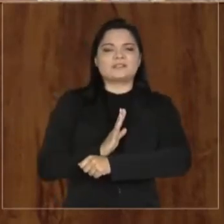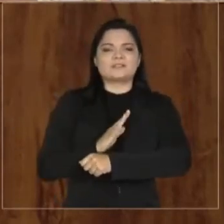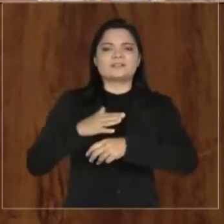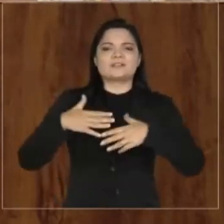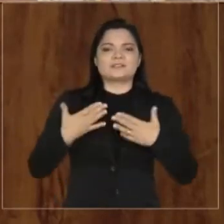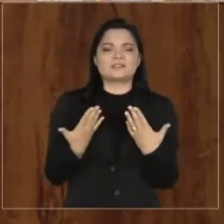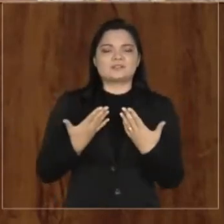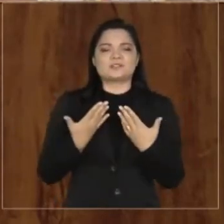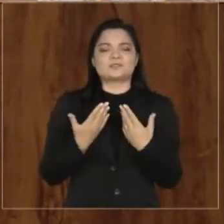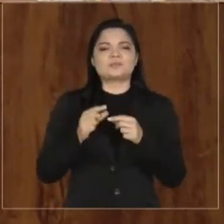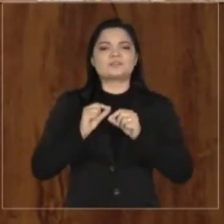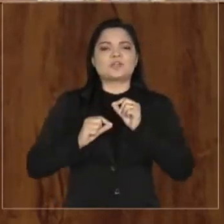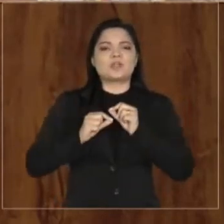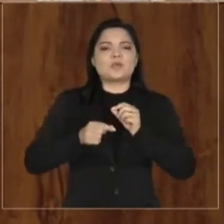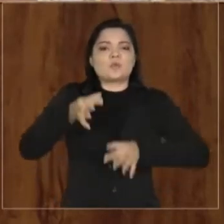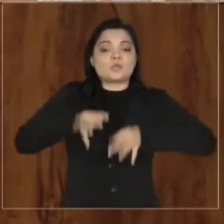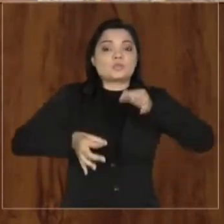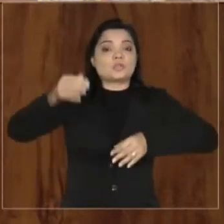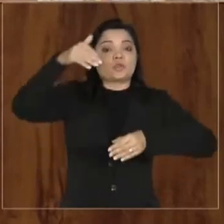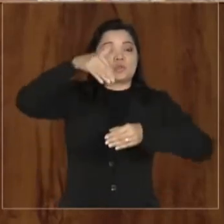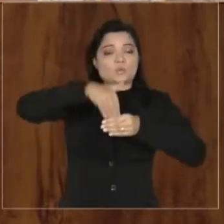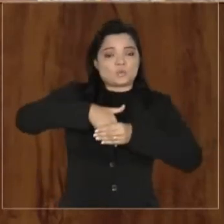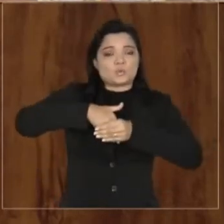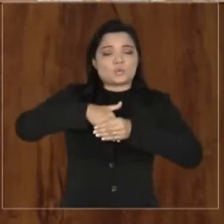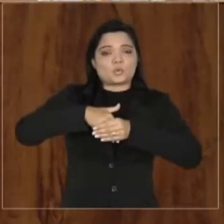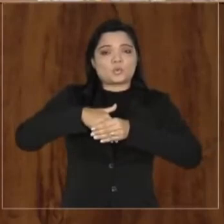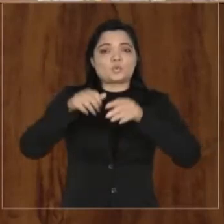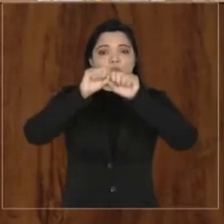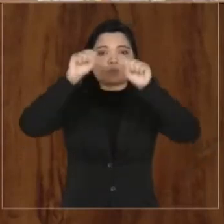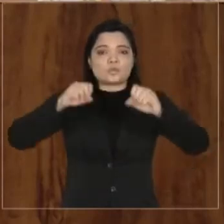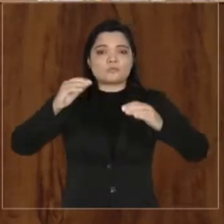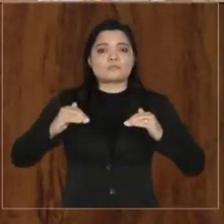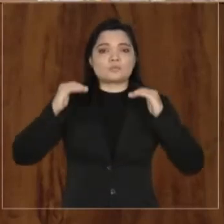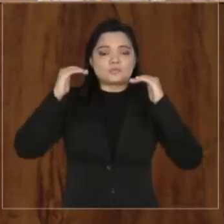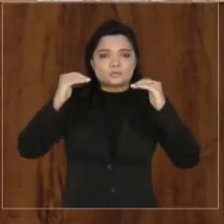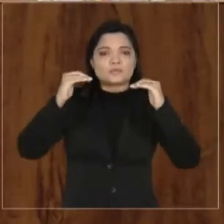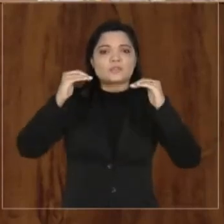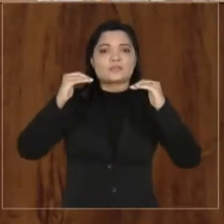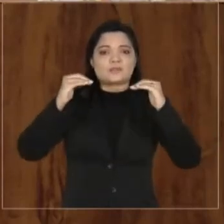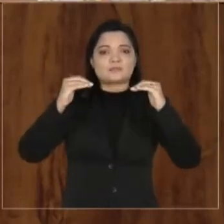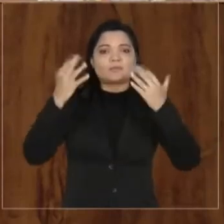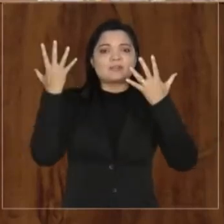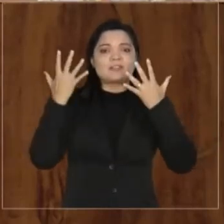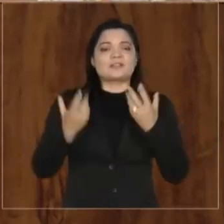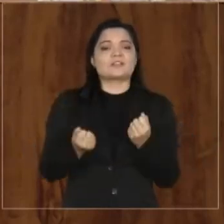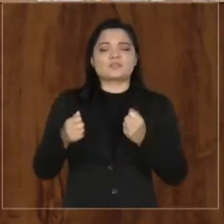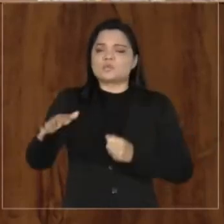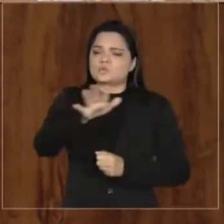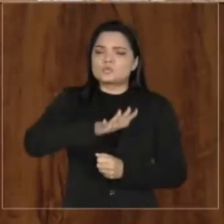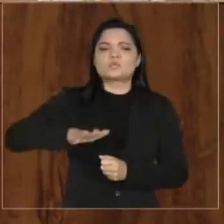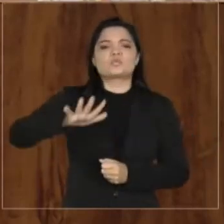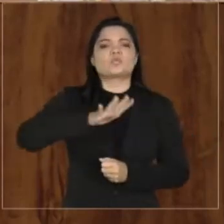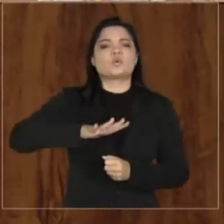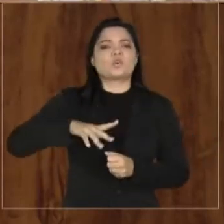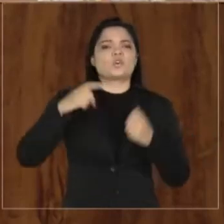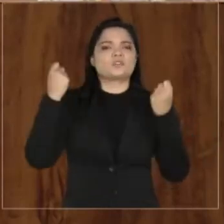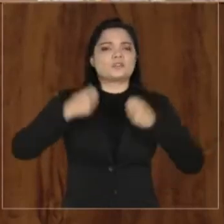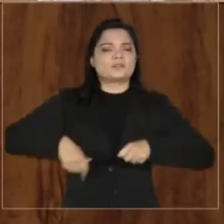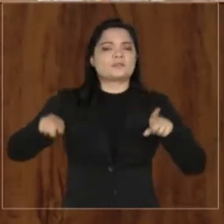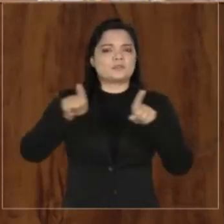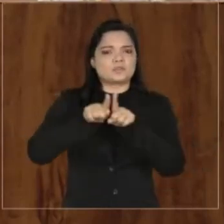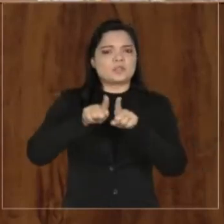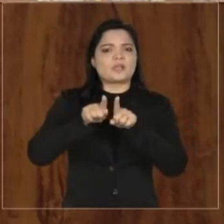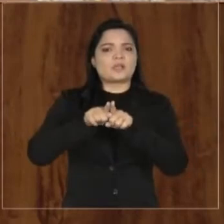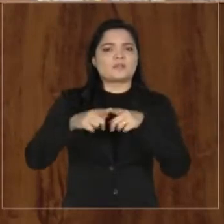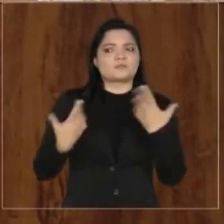portanto, a Justiça Eleitoral, o Tribunal Superior Eleitoral especificamente, adotou todas as providências, inclusive as